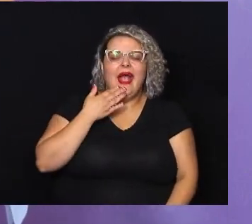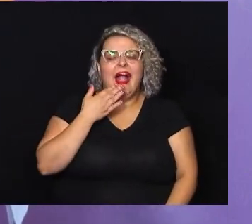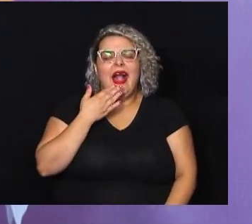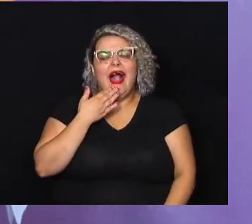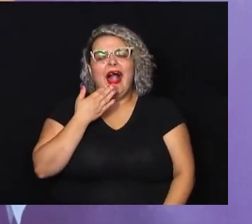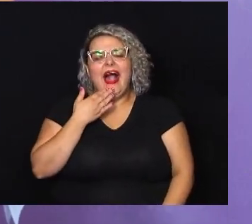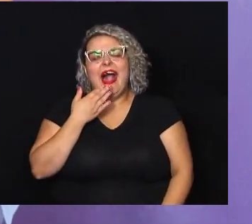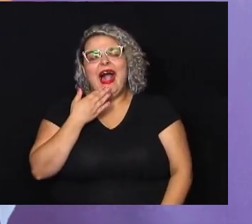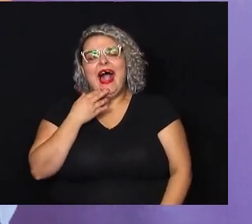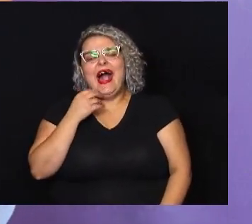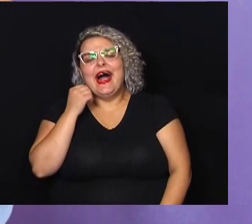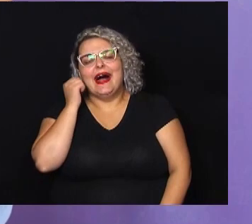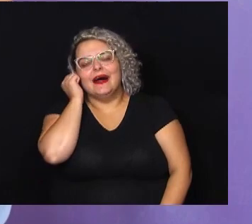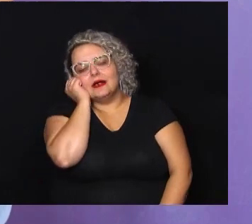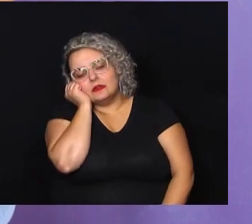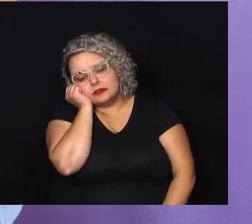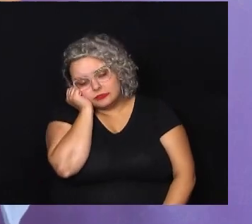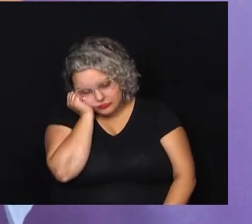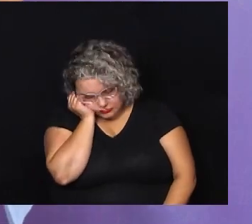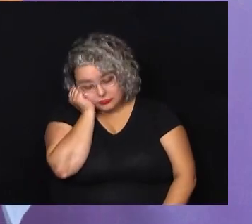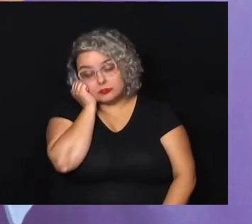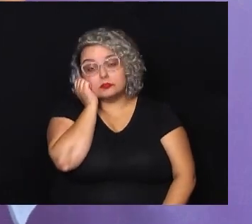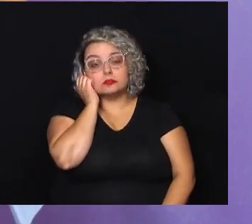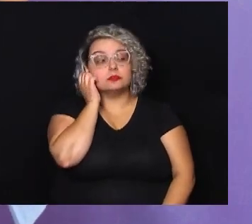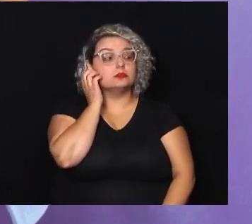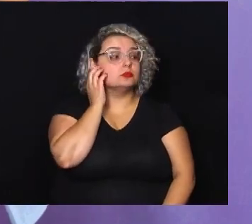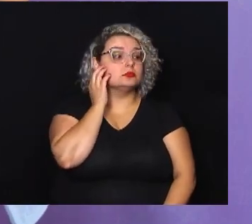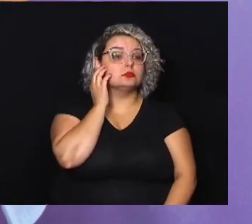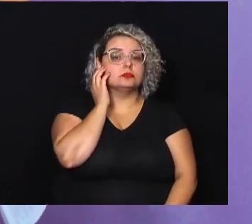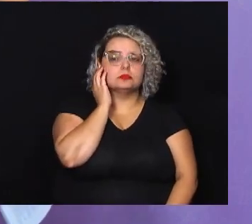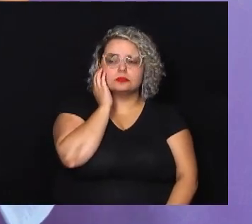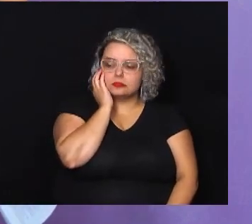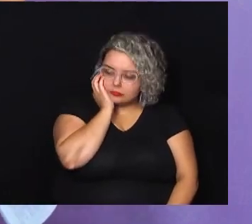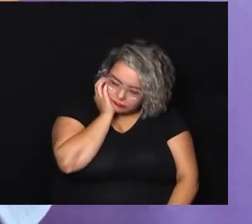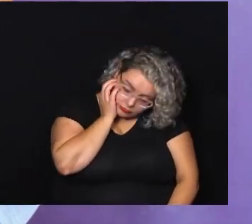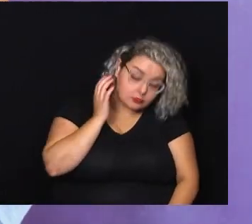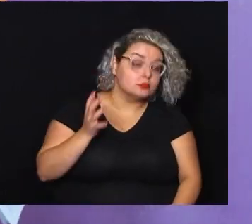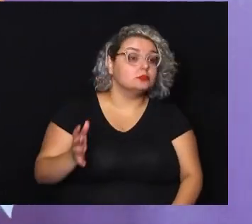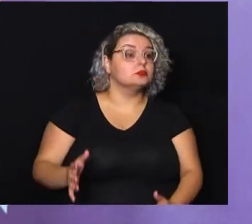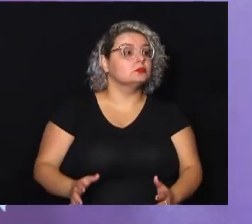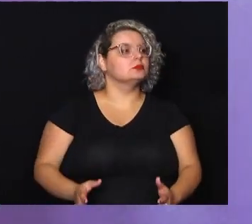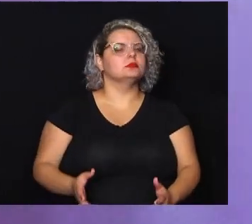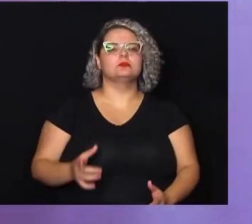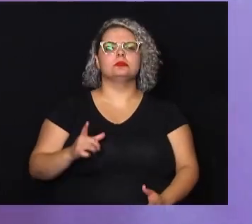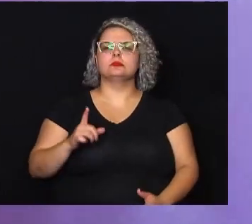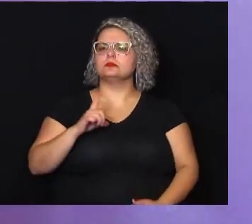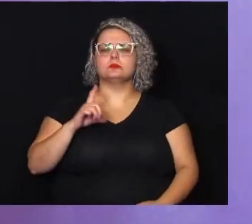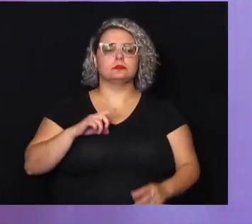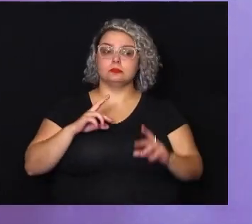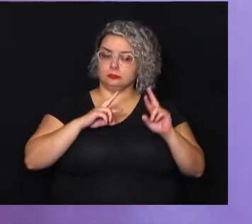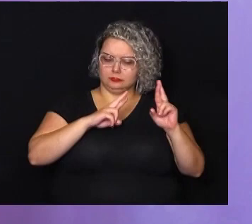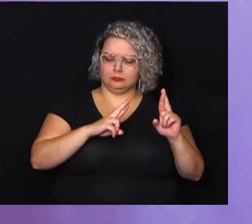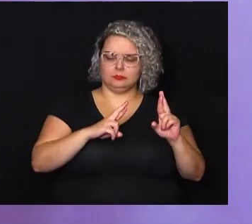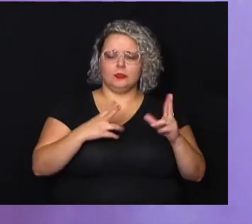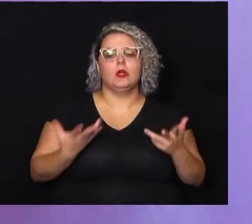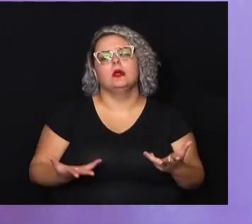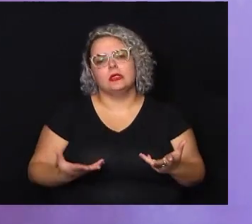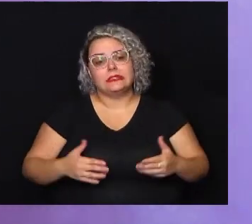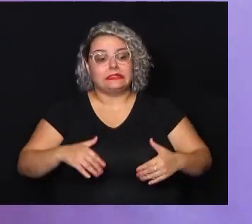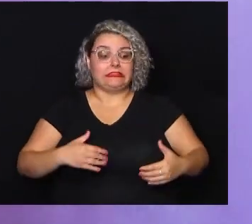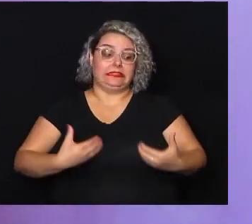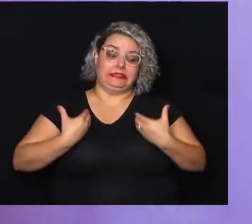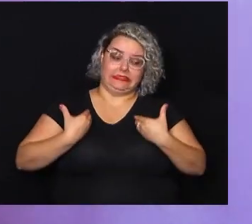sobre aquele excesso de sono que muita gente tem durante o dia. Ter sono porque está